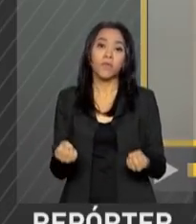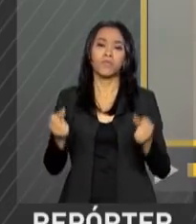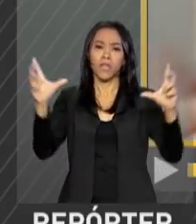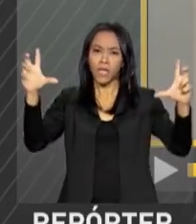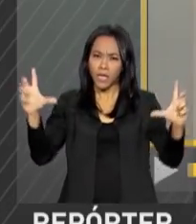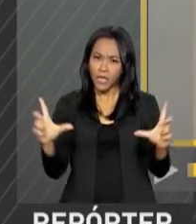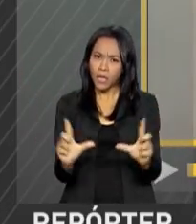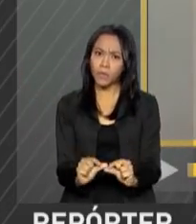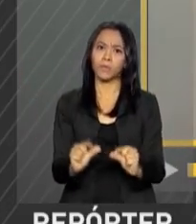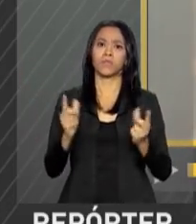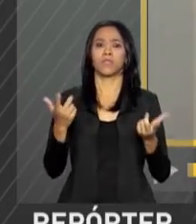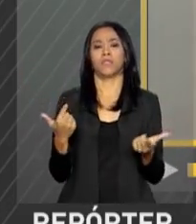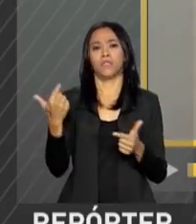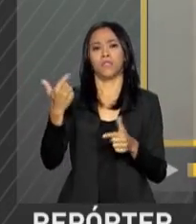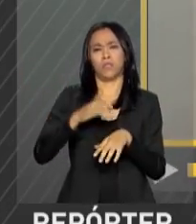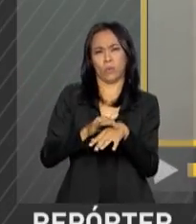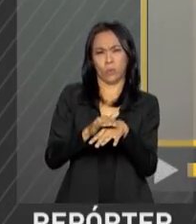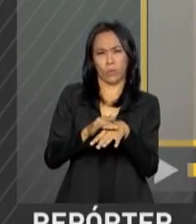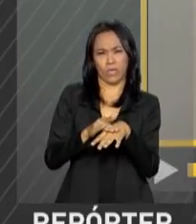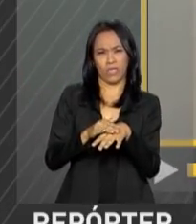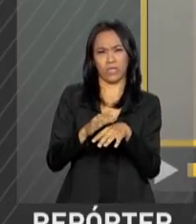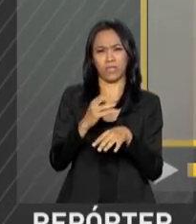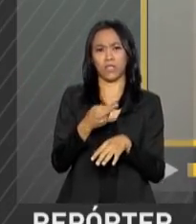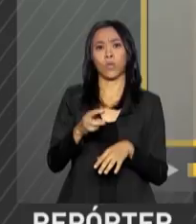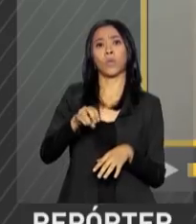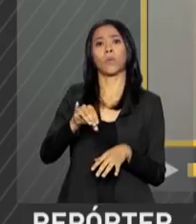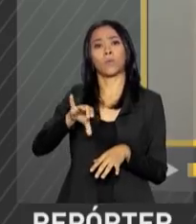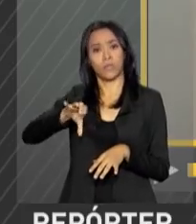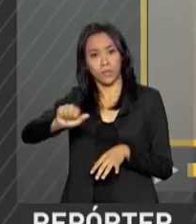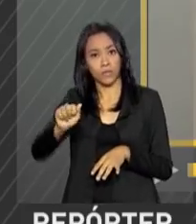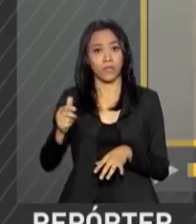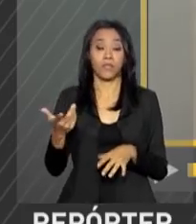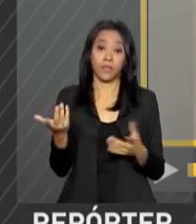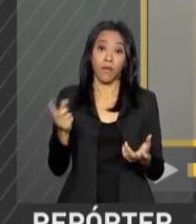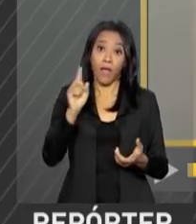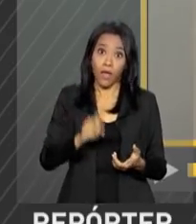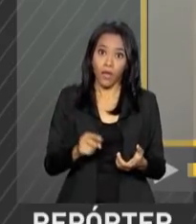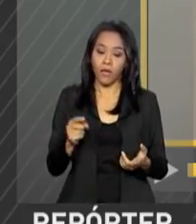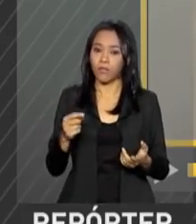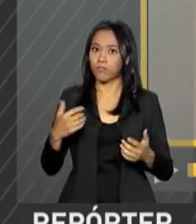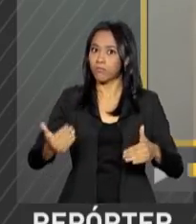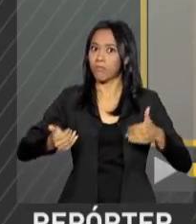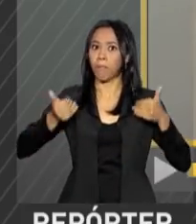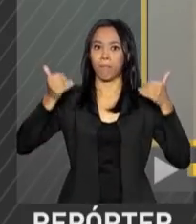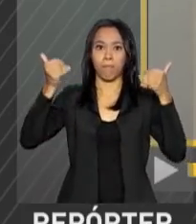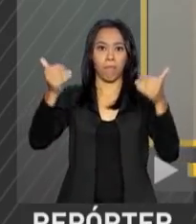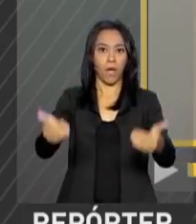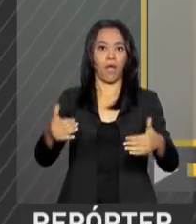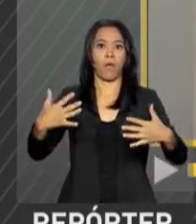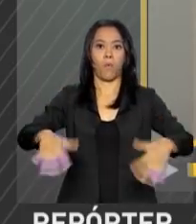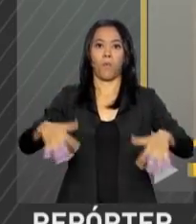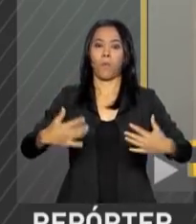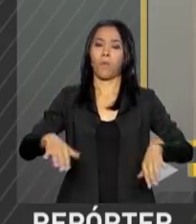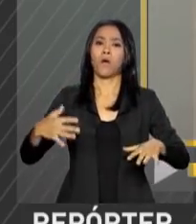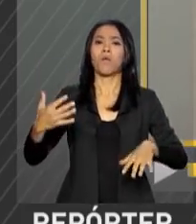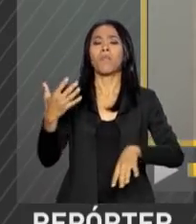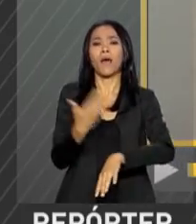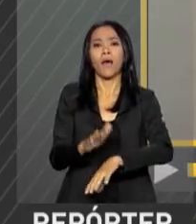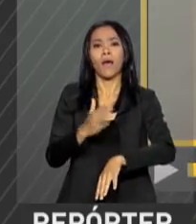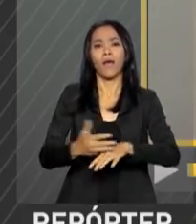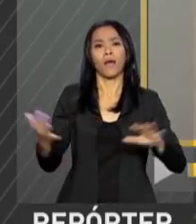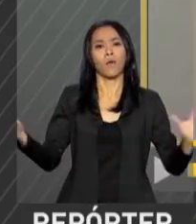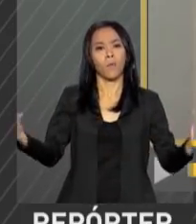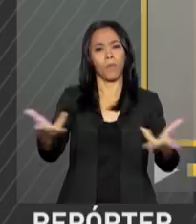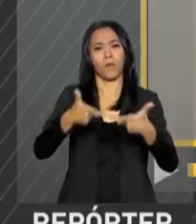crónicos que os seus militares de perto a qualidade de vida é um grande passo para a qualificação da atenção básica em